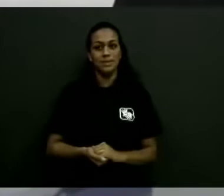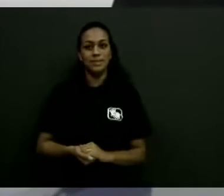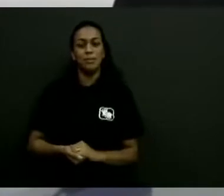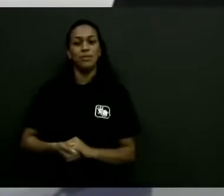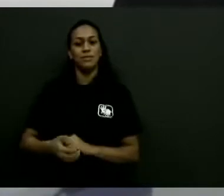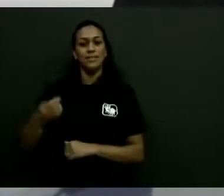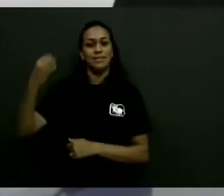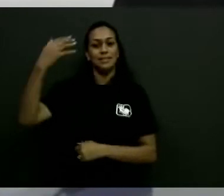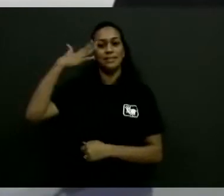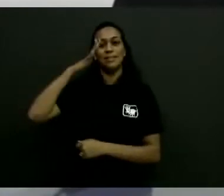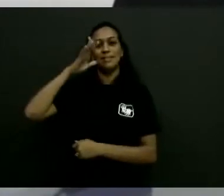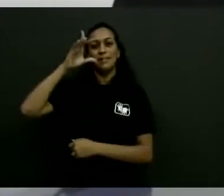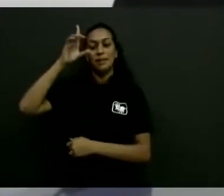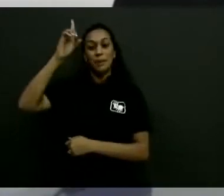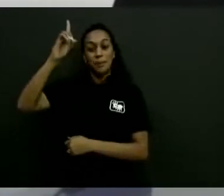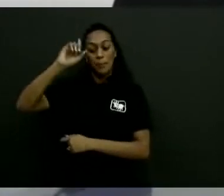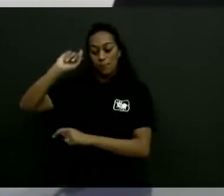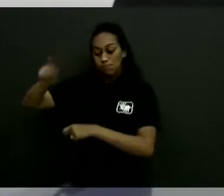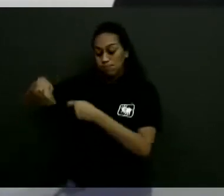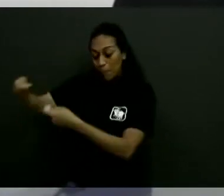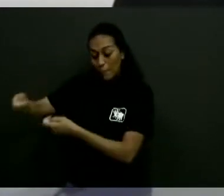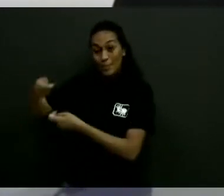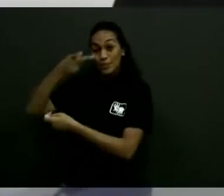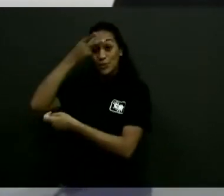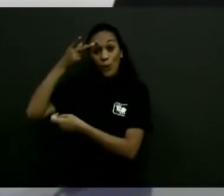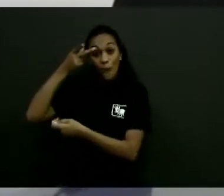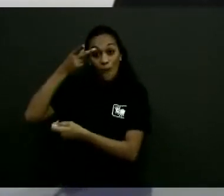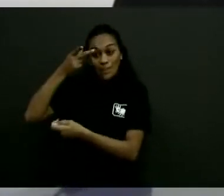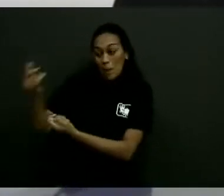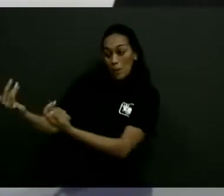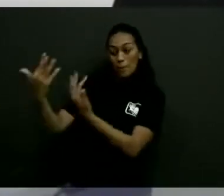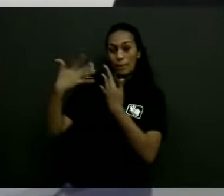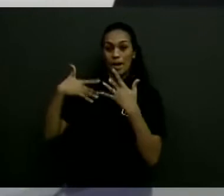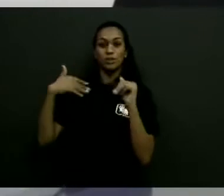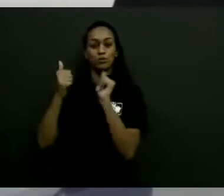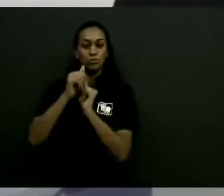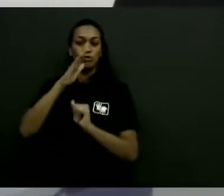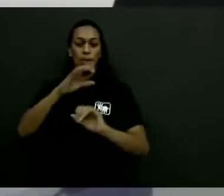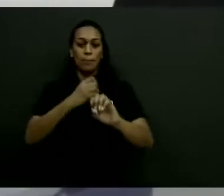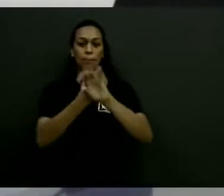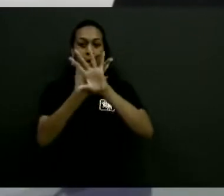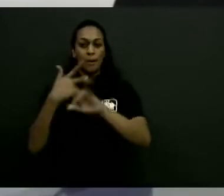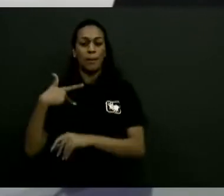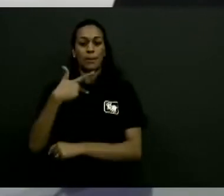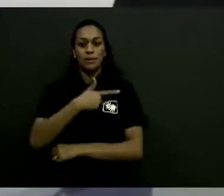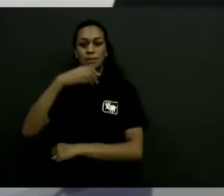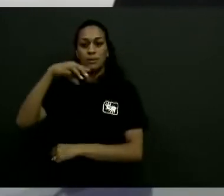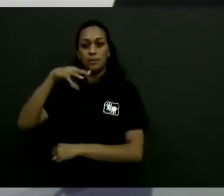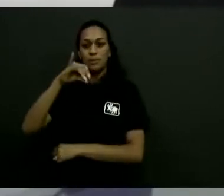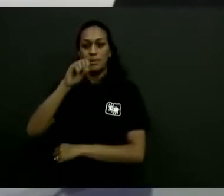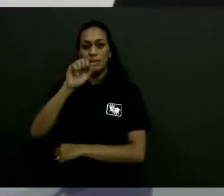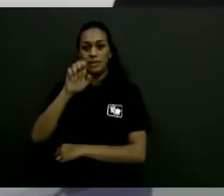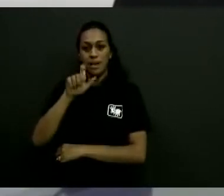Graças a Deus, pescadores de homens, está conosco já o pastor Misael